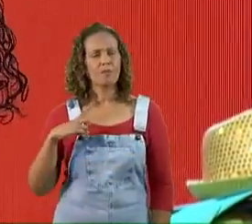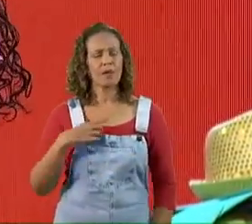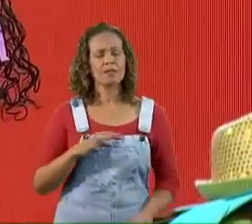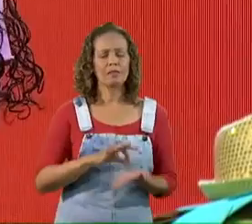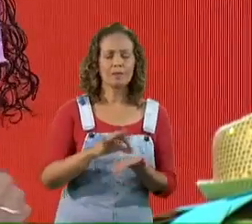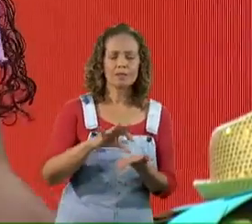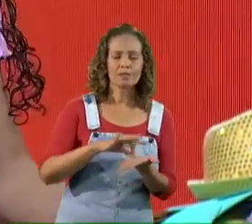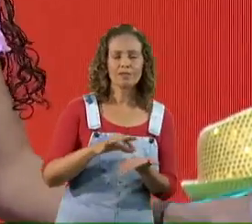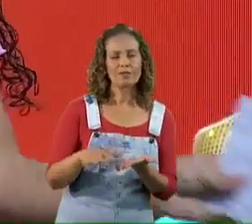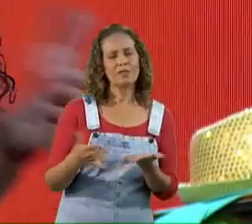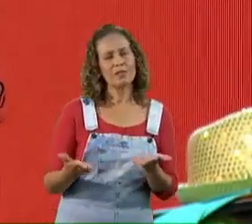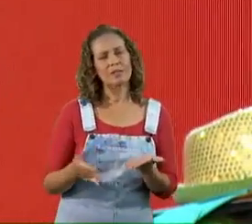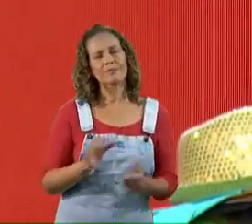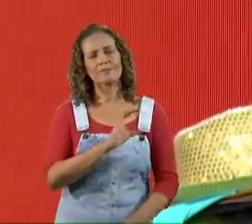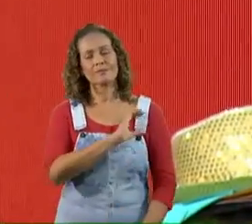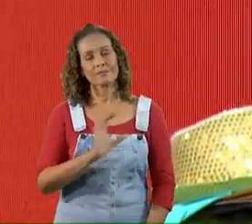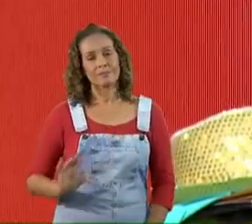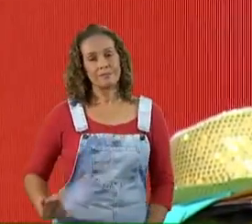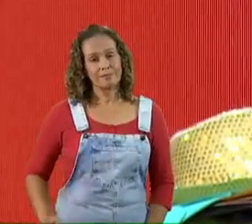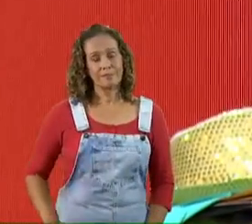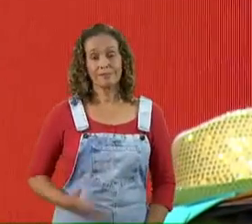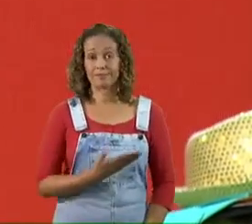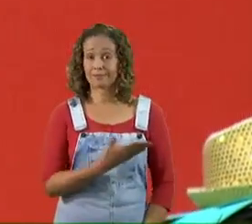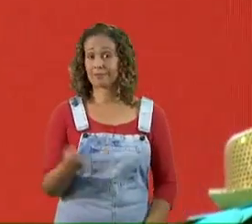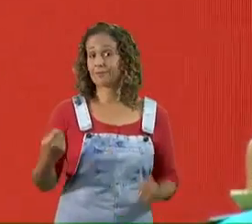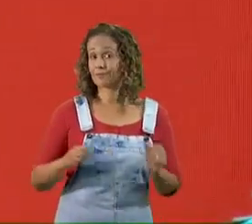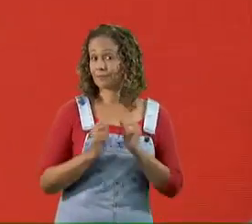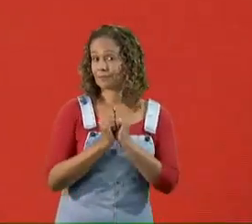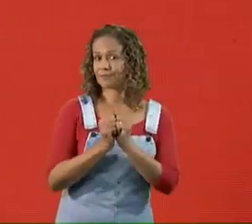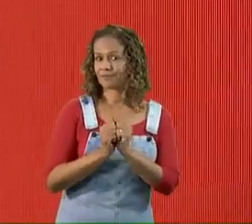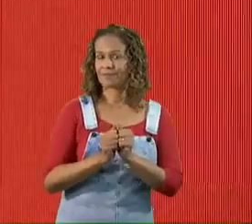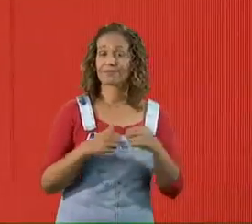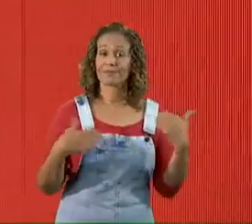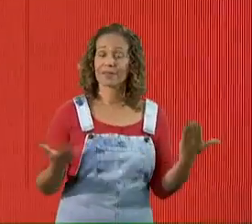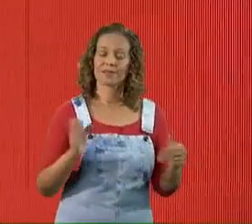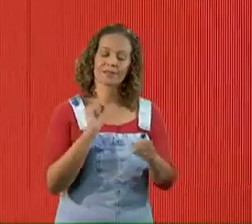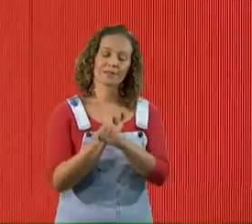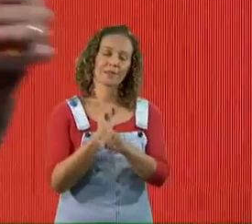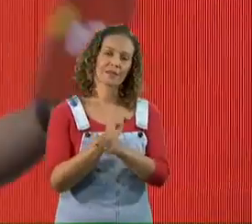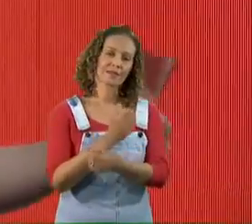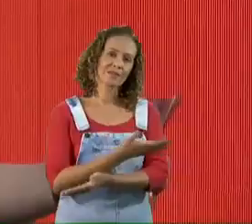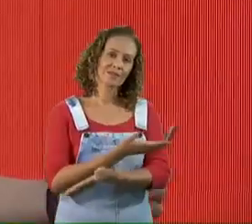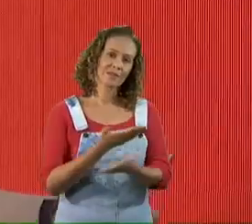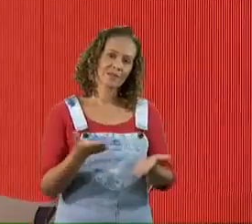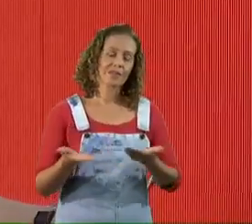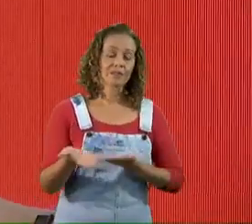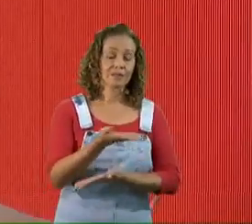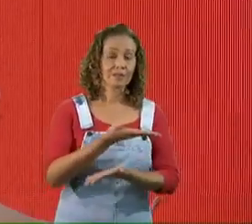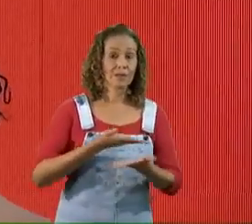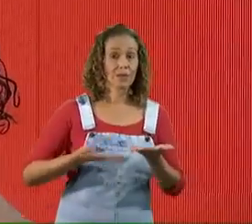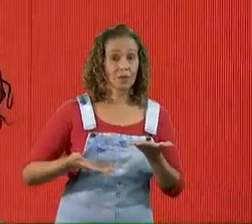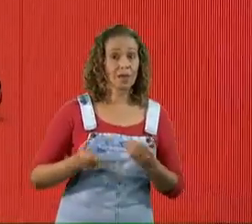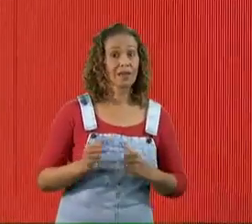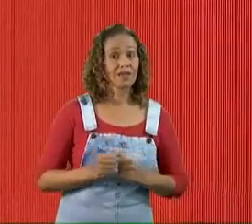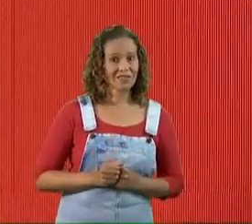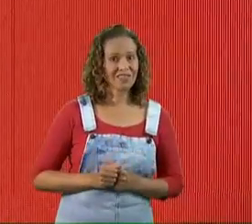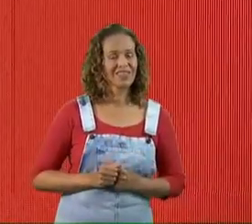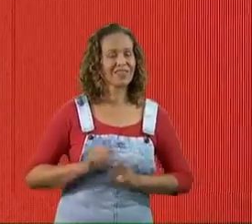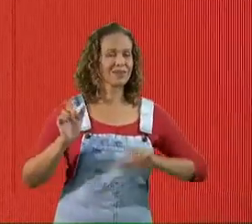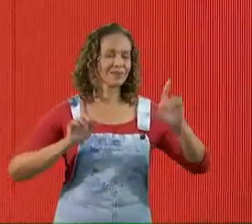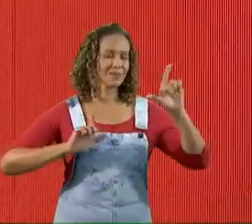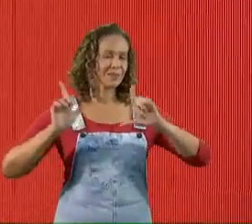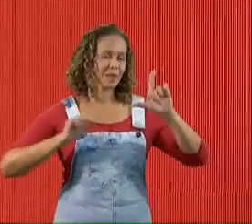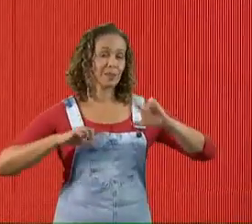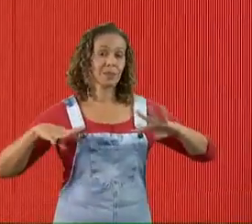ainda está de fora, você precisa estar junto conosco. Então estamos esperando vocês, compartilhe aqui o nosso Play Kids, né, com